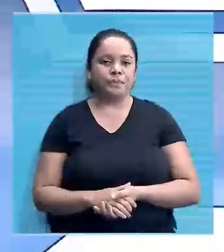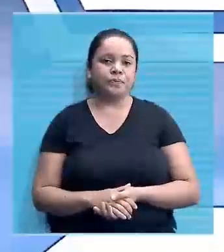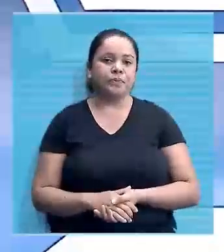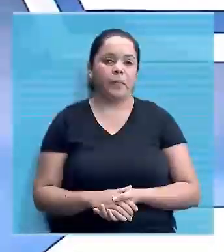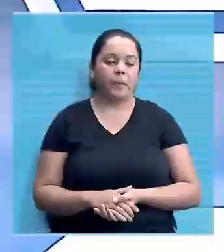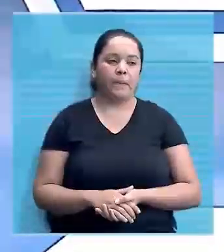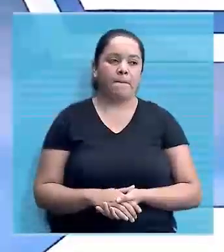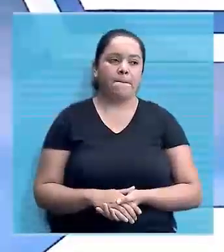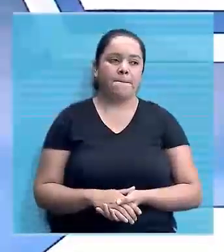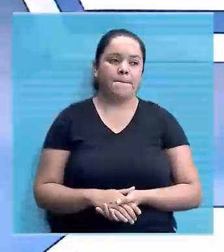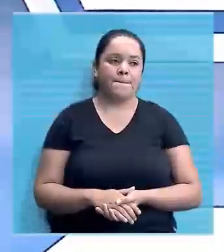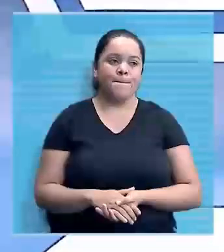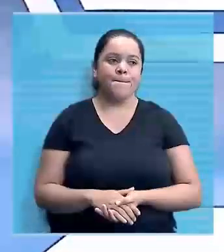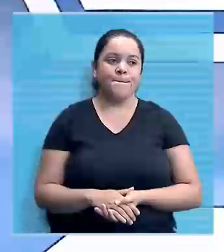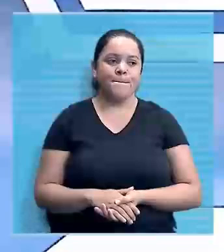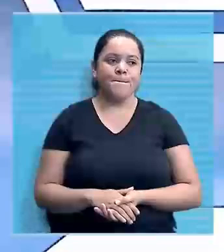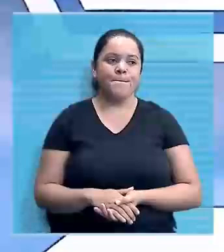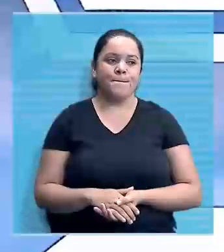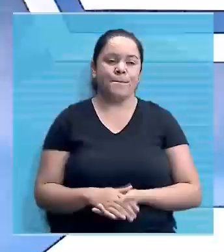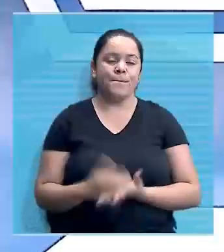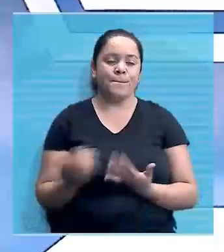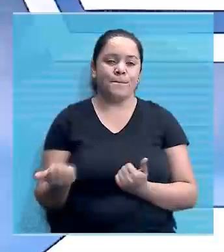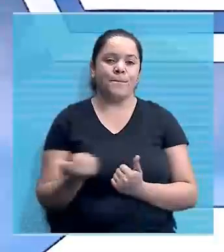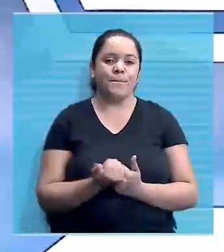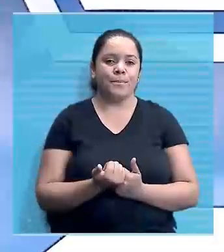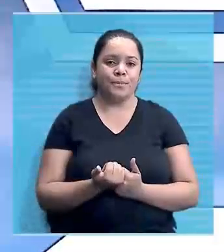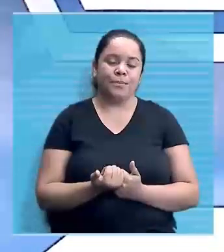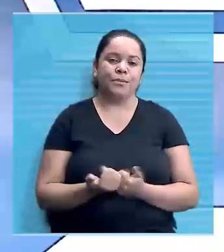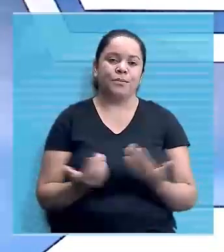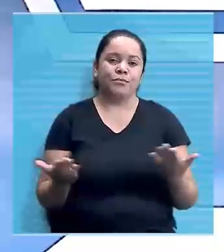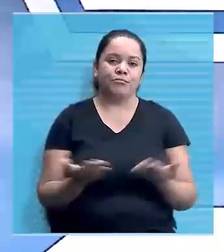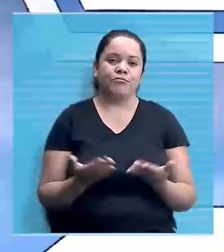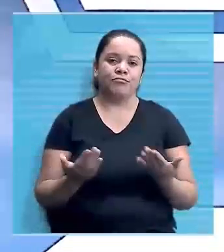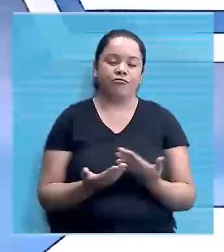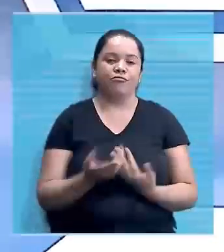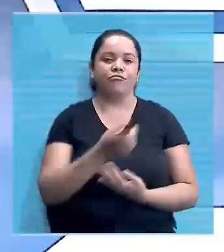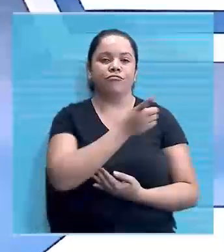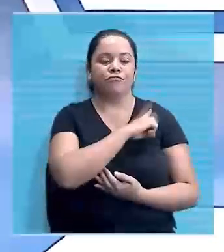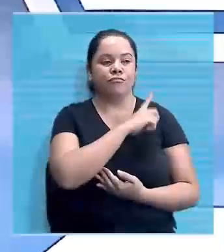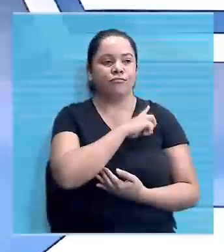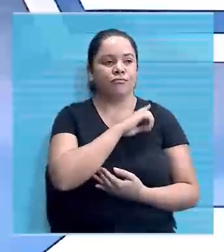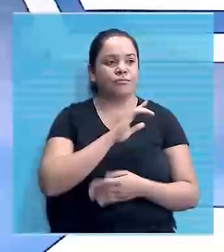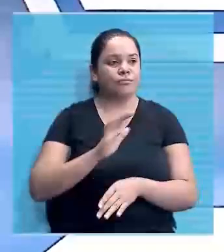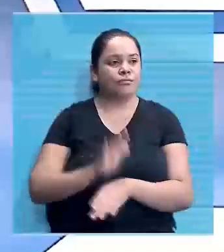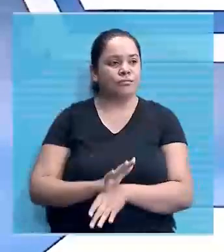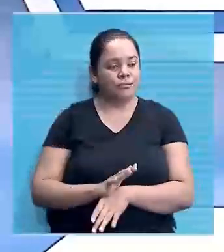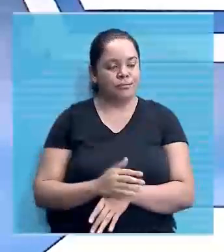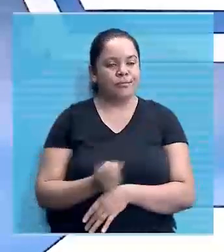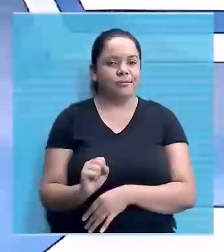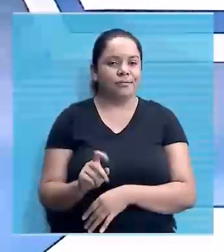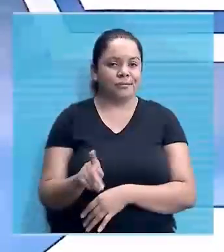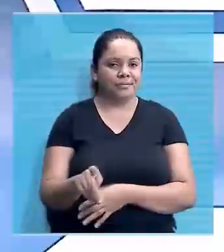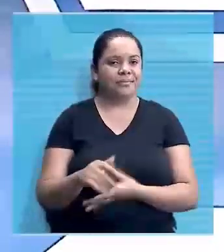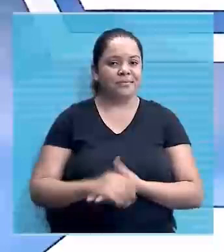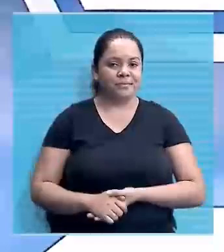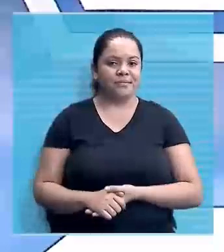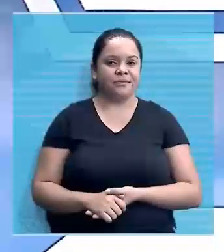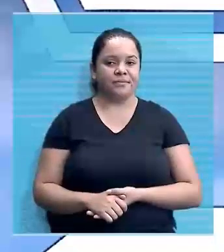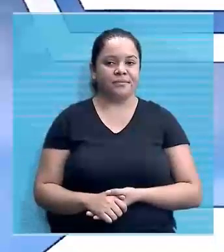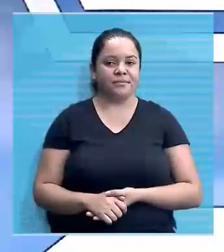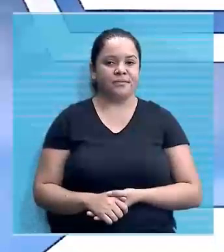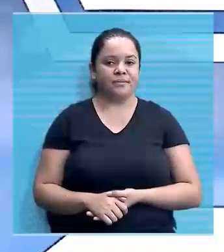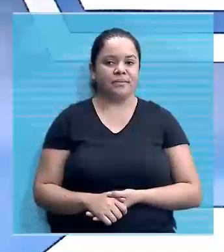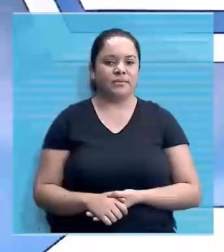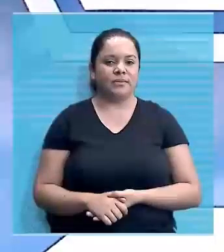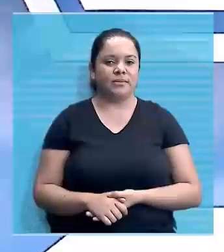neste momento eu estou substituindo ele hoje aqui com vocês alunos da primeira série tá